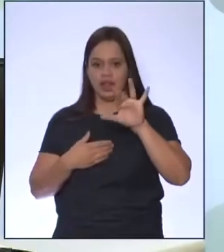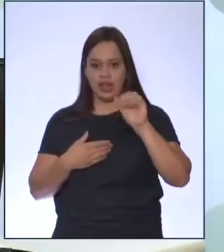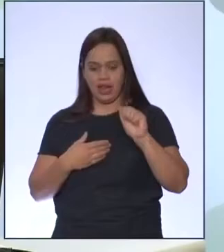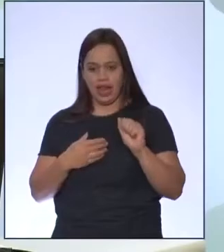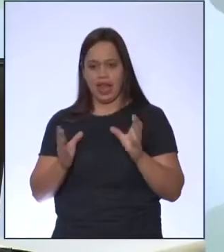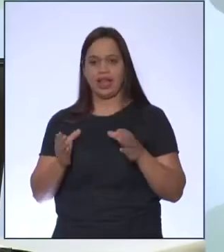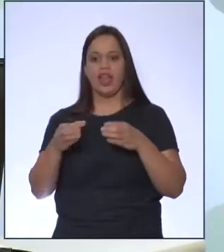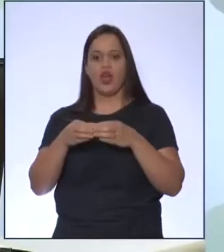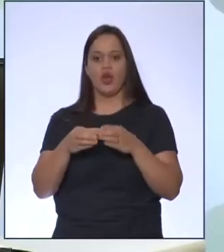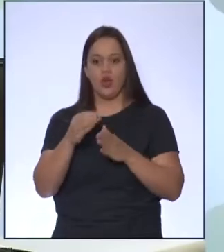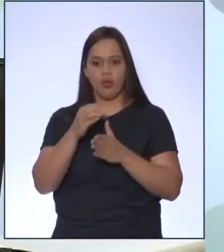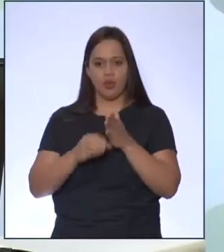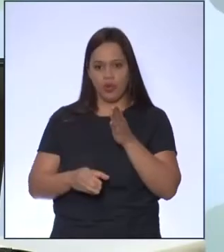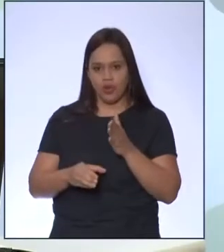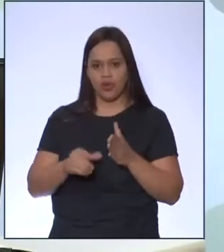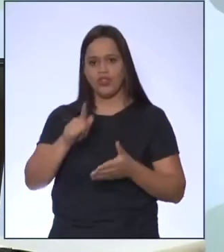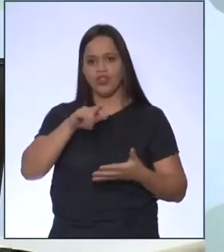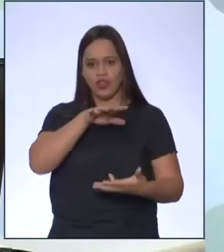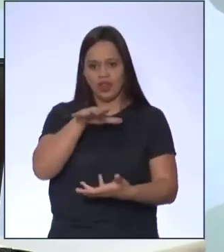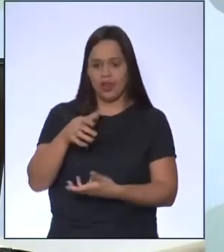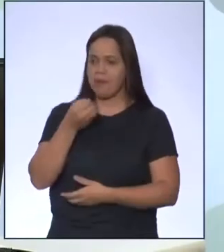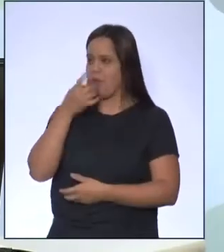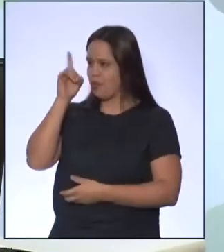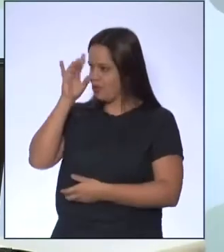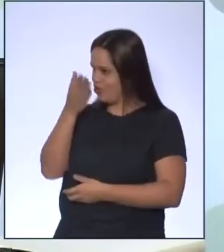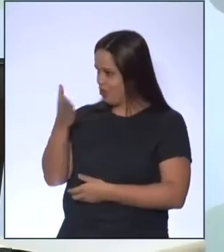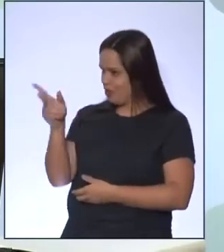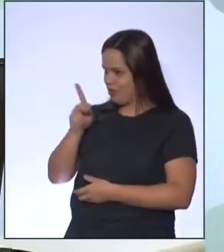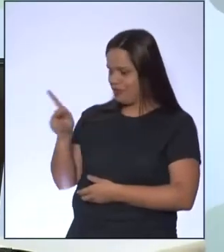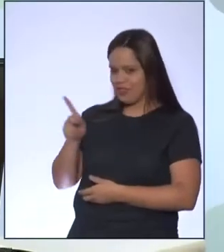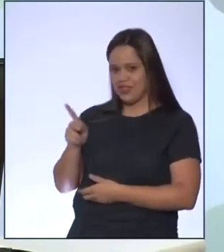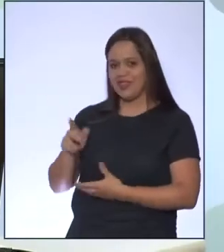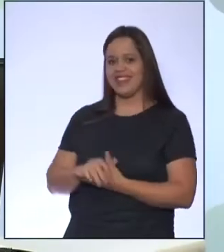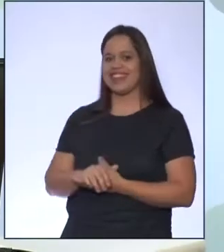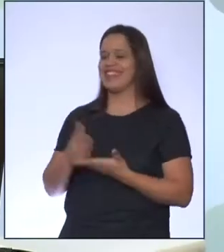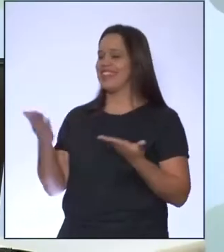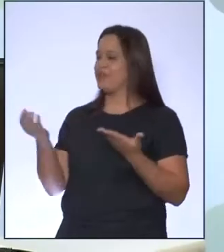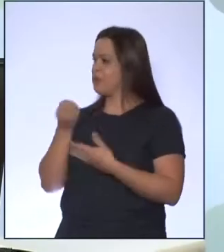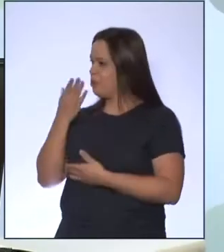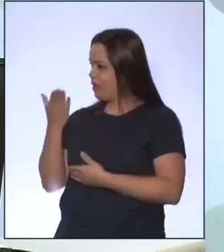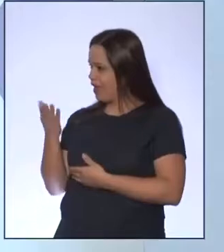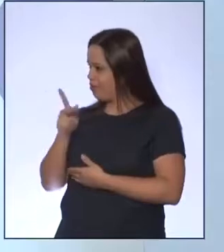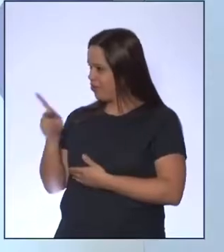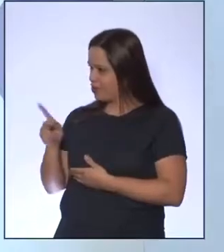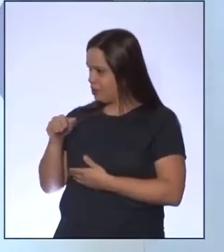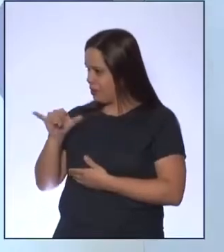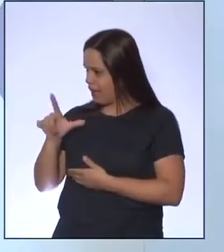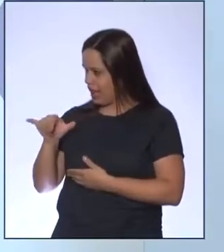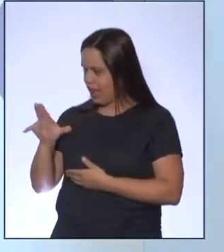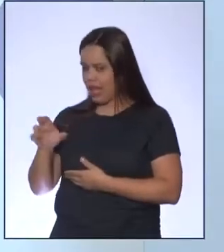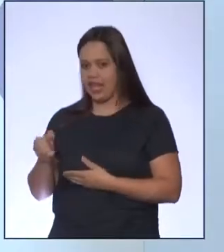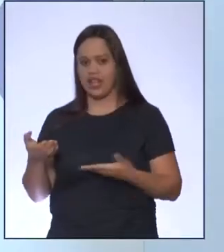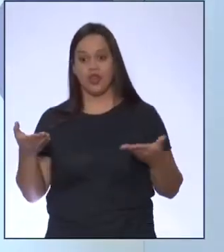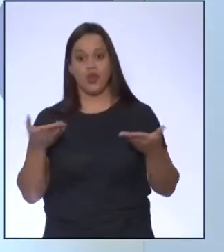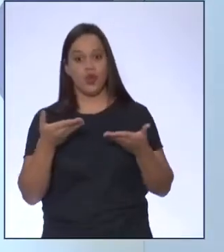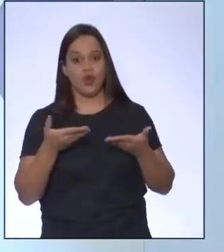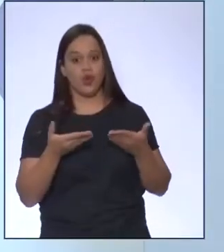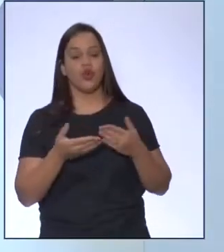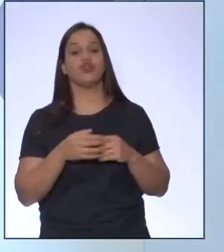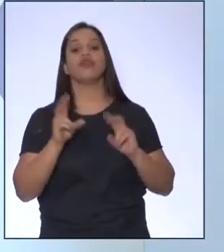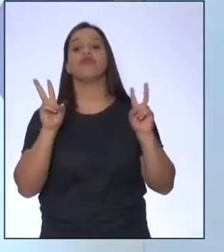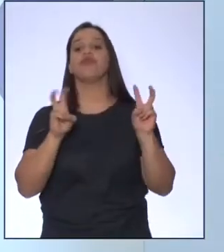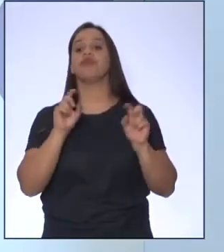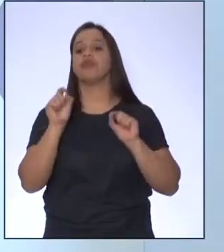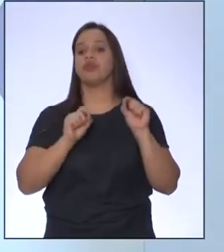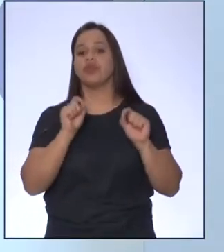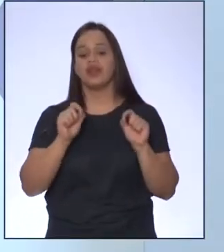equipe curricular de Geografia. Bom dia, professora. Bom dia, professora Milene. Hoje nós vamos tratar de